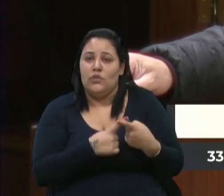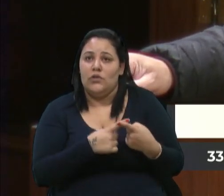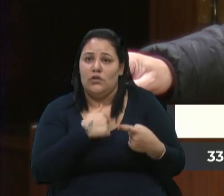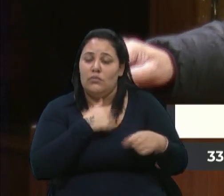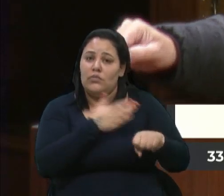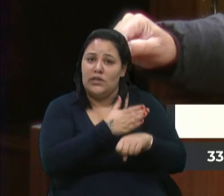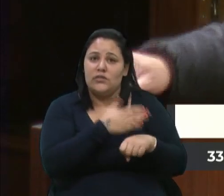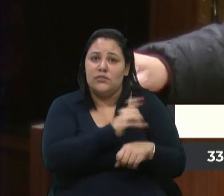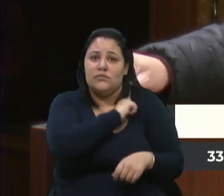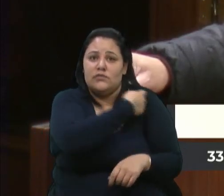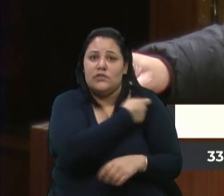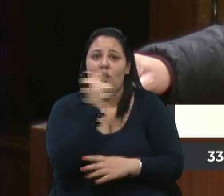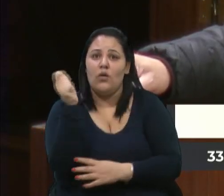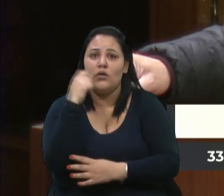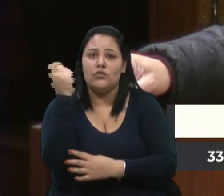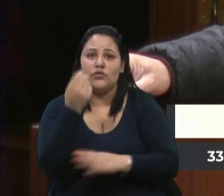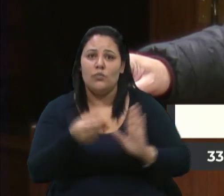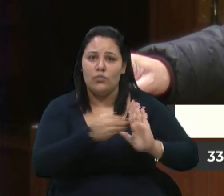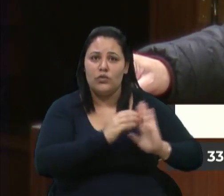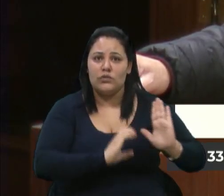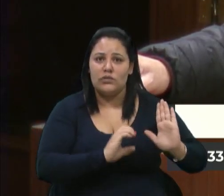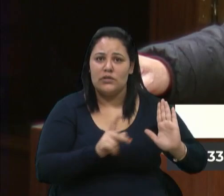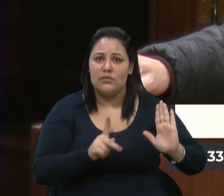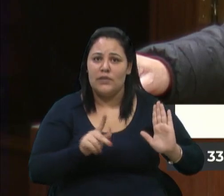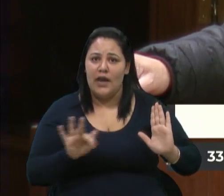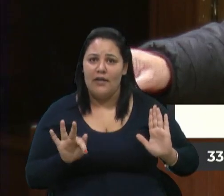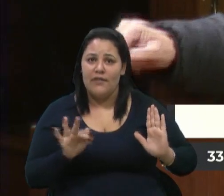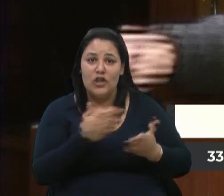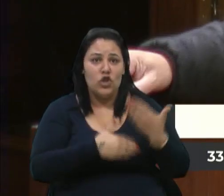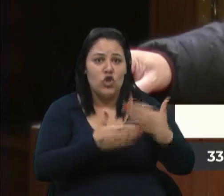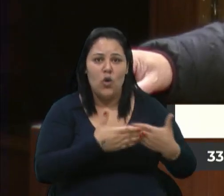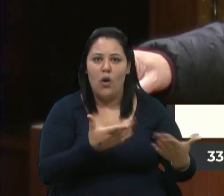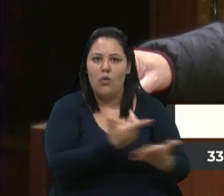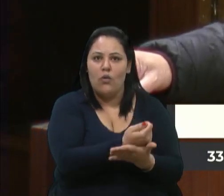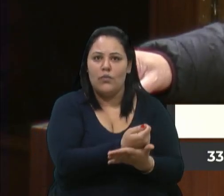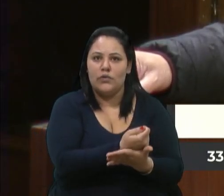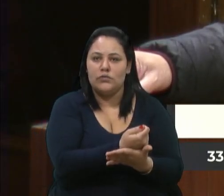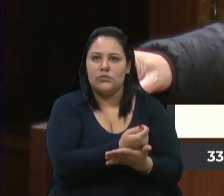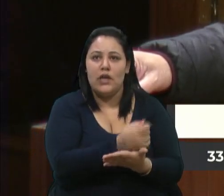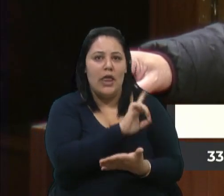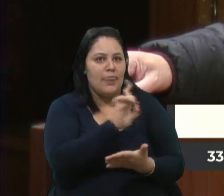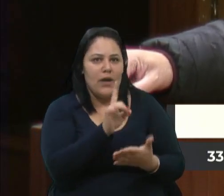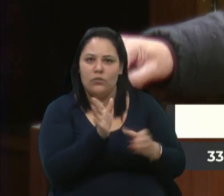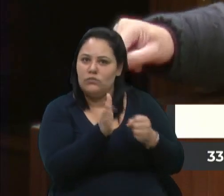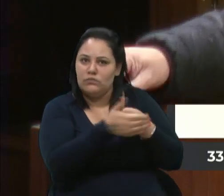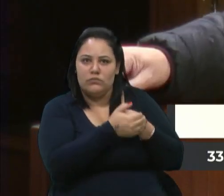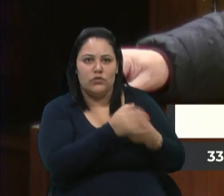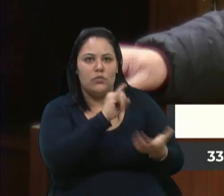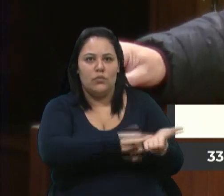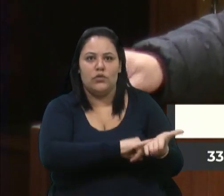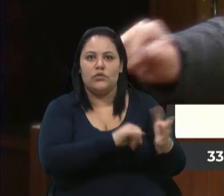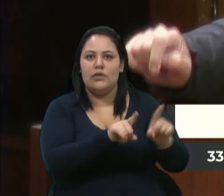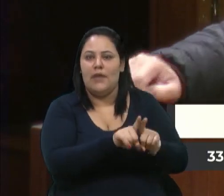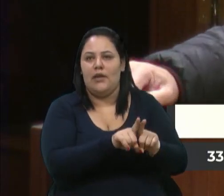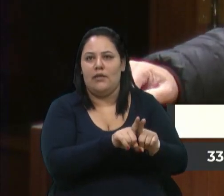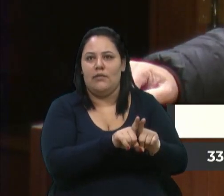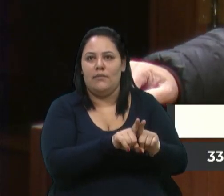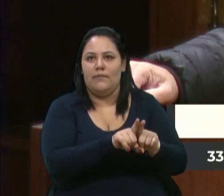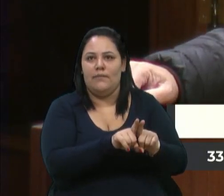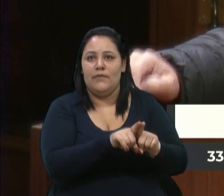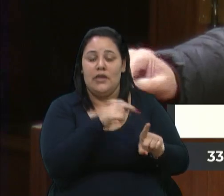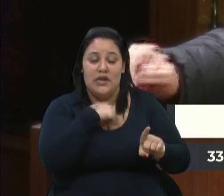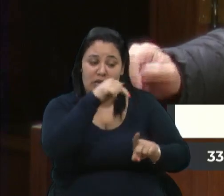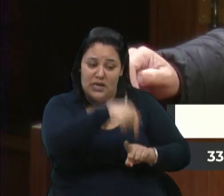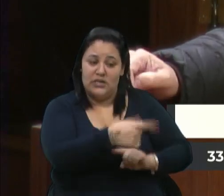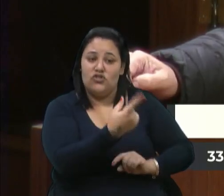gaúcha, coloco o CPF em todas as minhas compras, não sonego impostos, e esse dinheiro